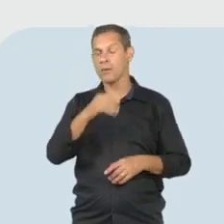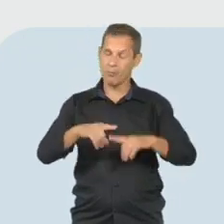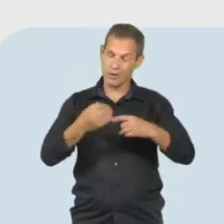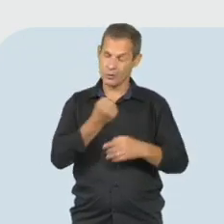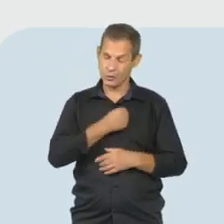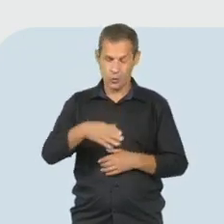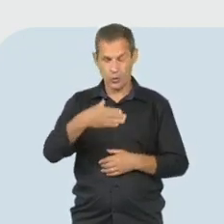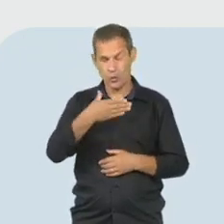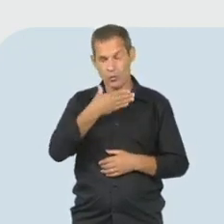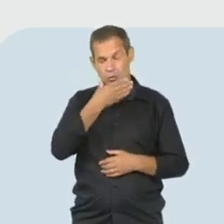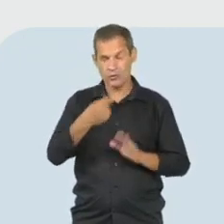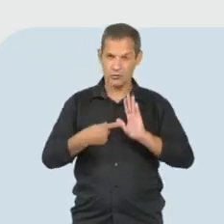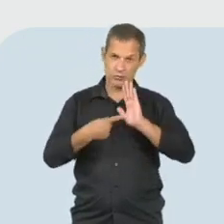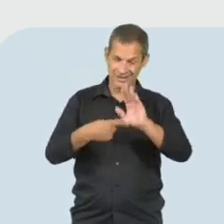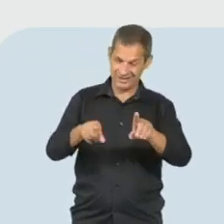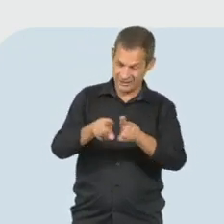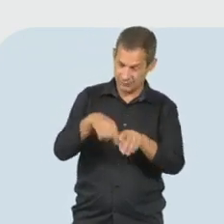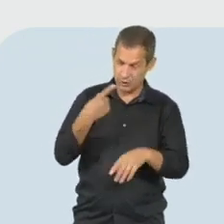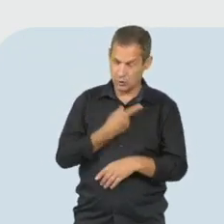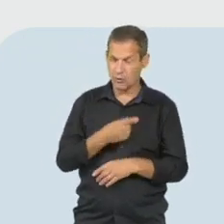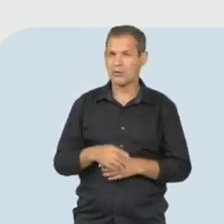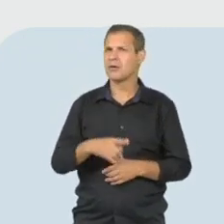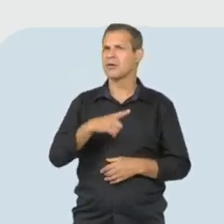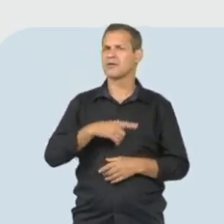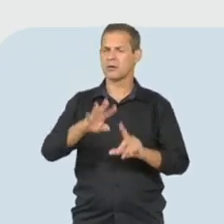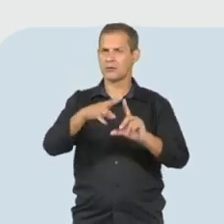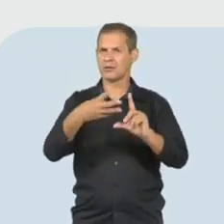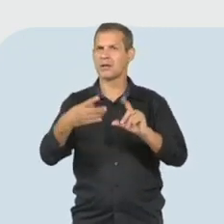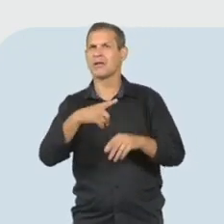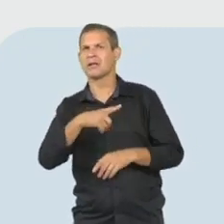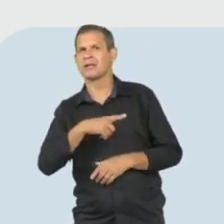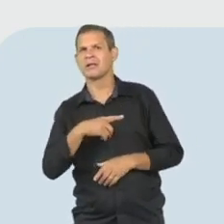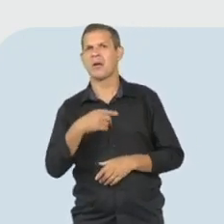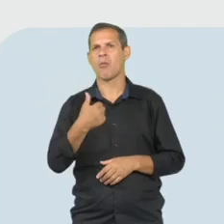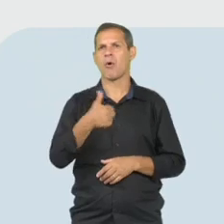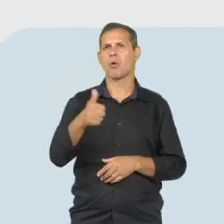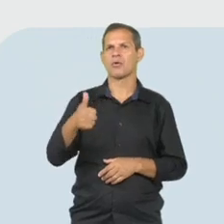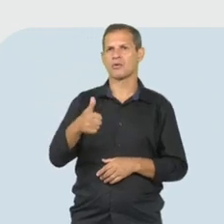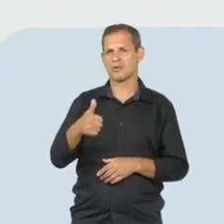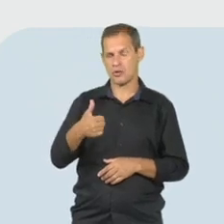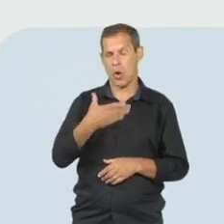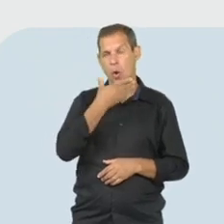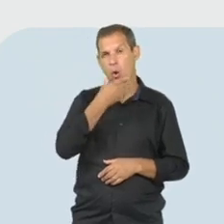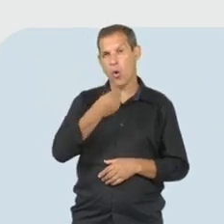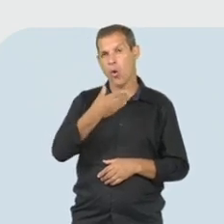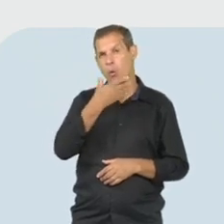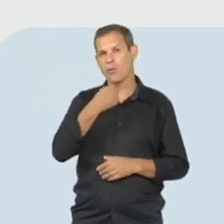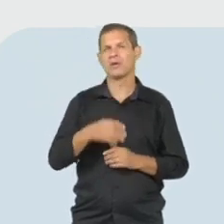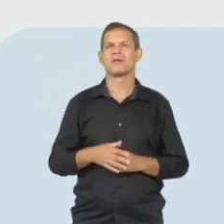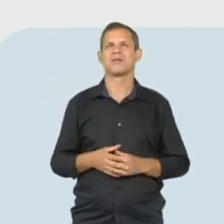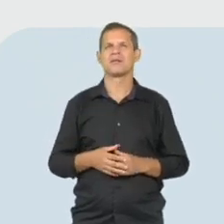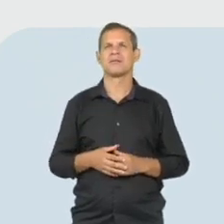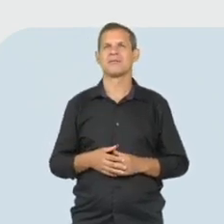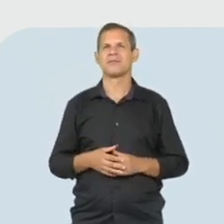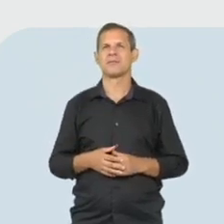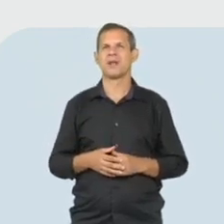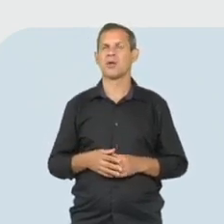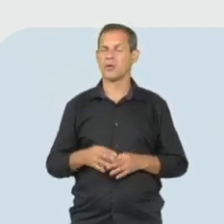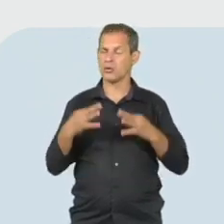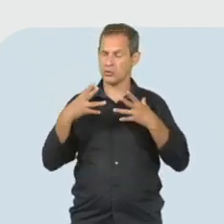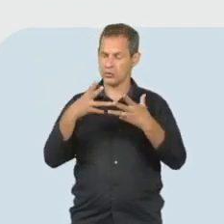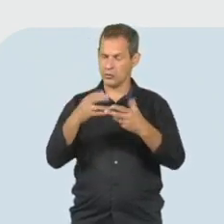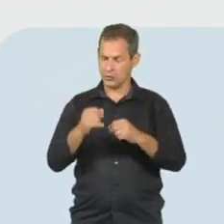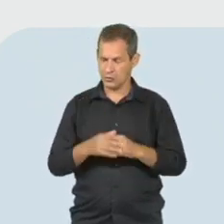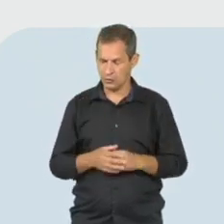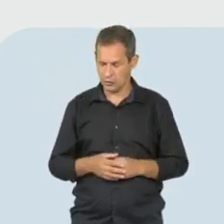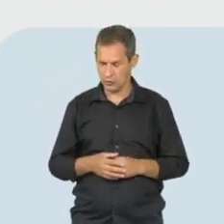número de homens da amostra, também nós vimos isso na nossa tabela, nós temos 11 homens e um total de